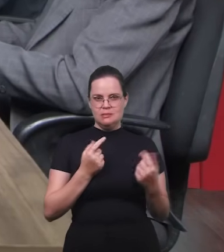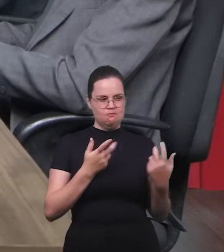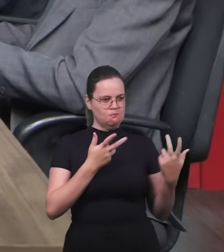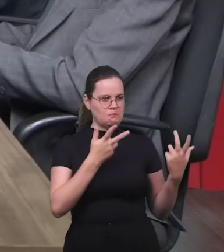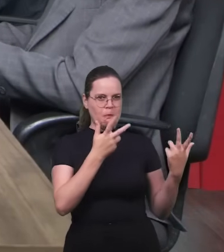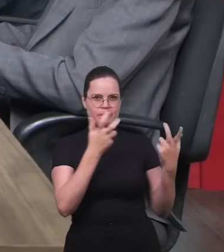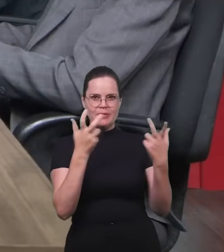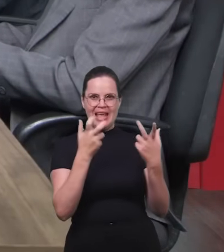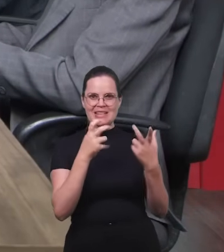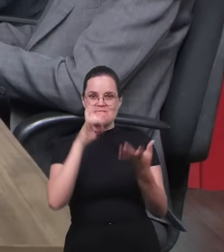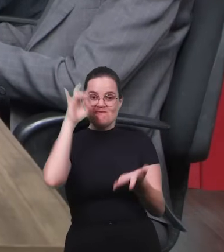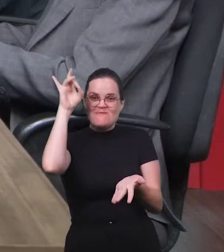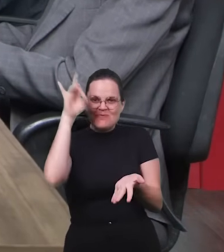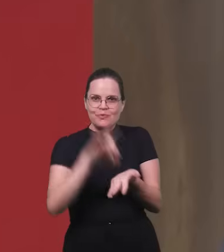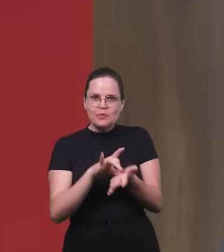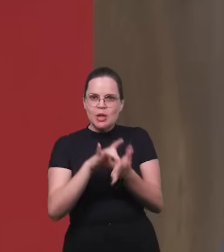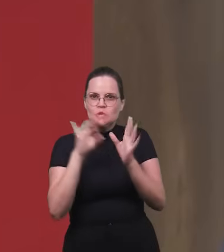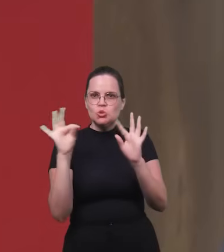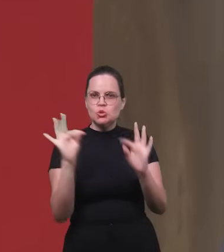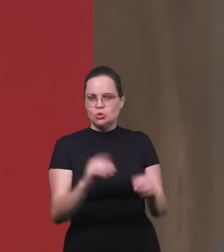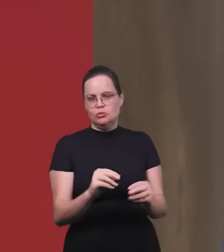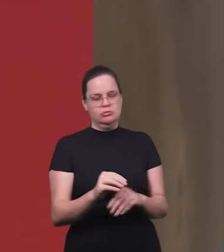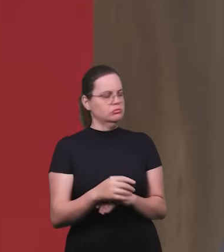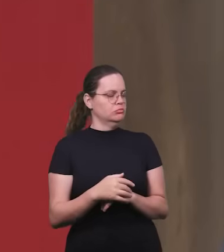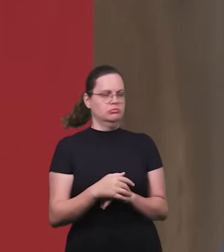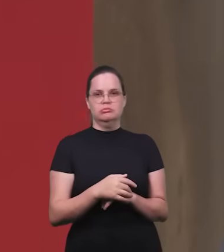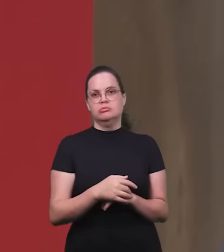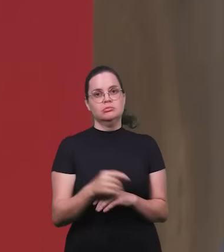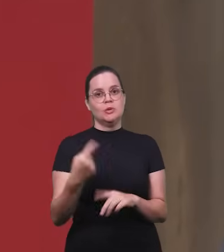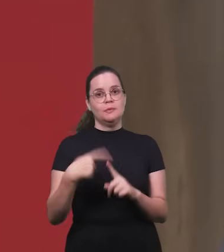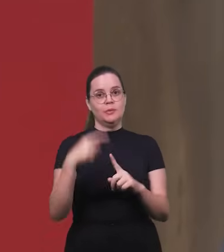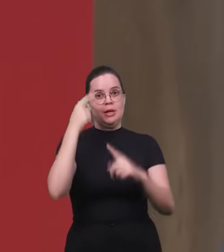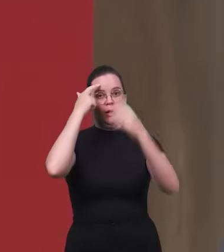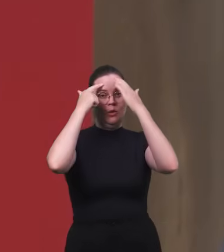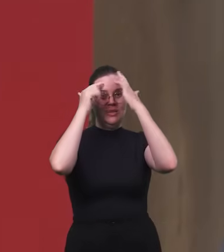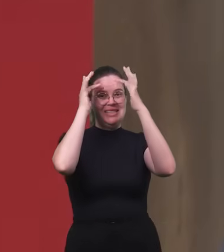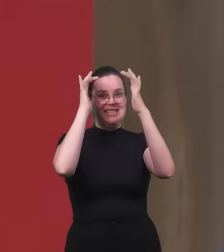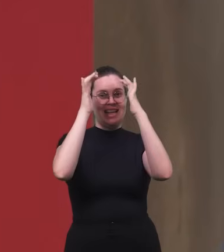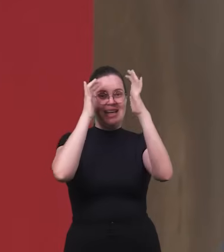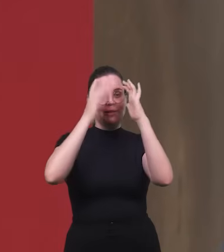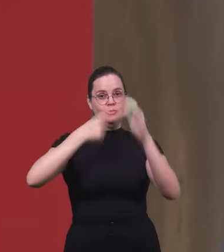coisas são, porque como foi falado aqui, o nosso cérebro, ele vai fazer